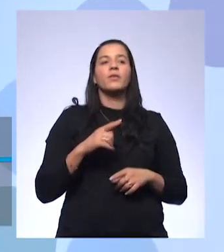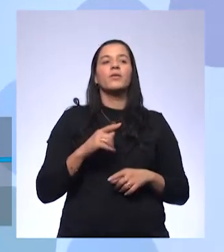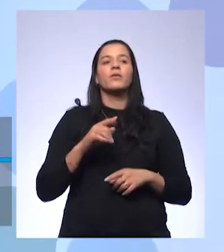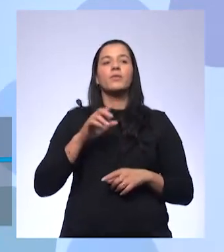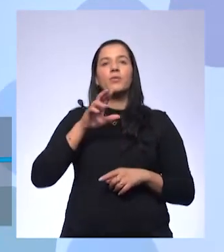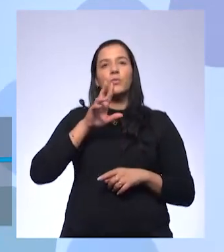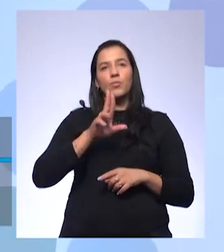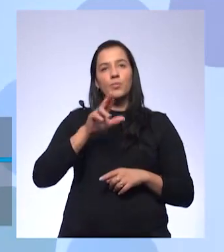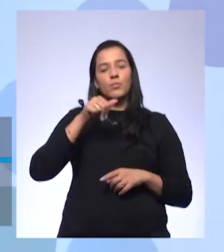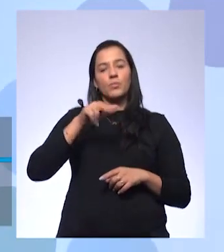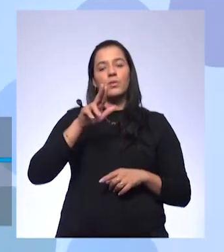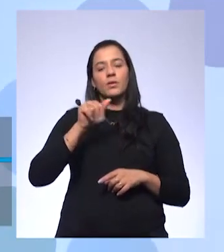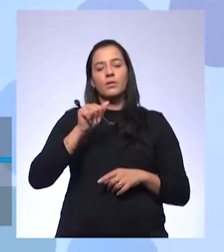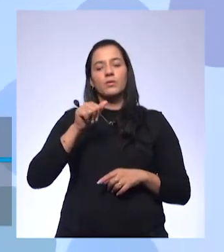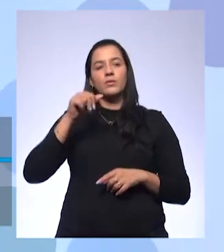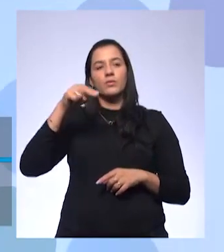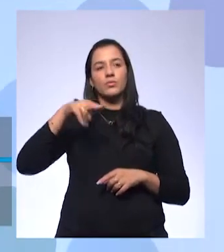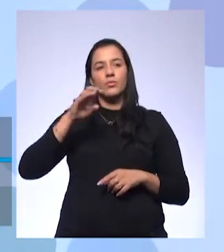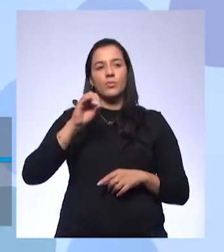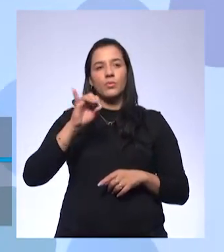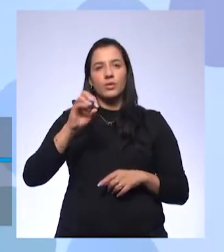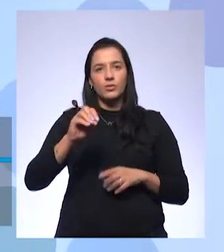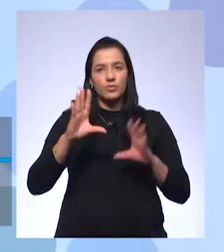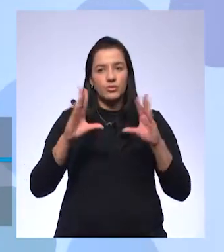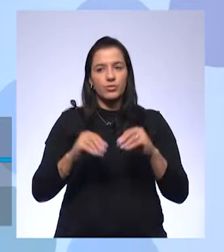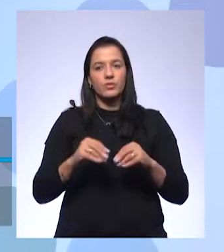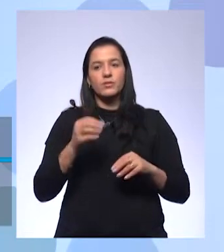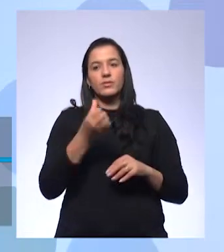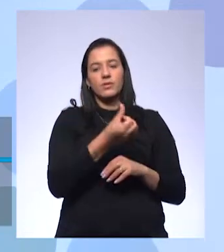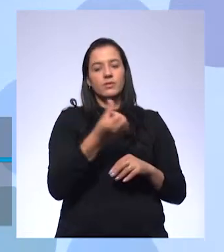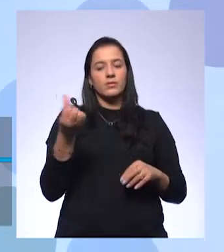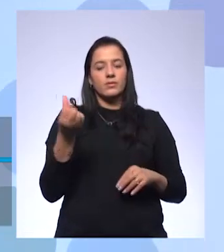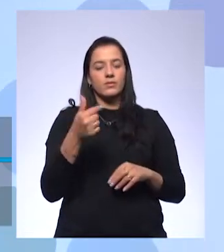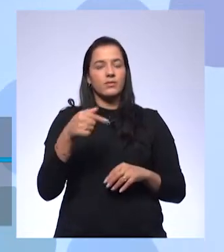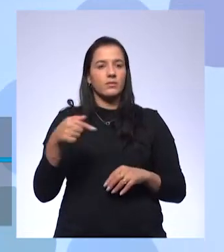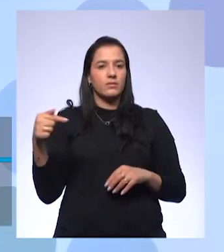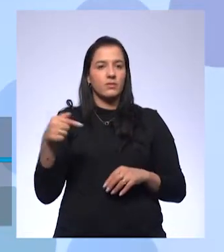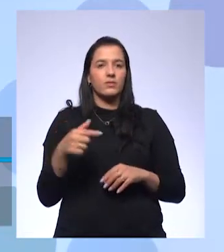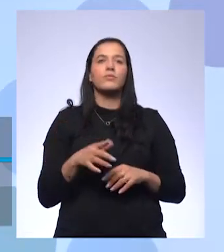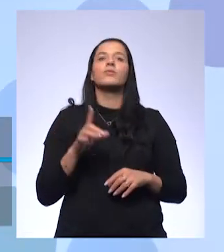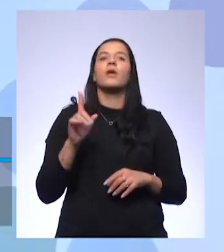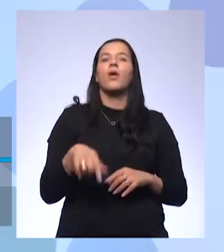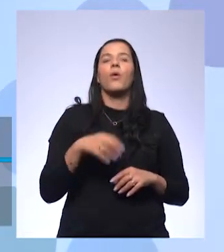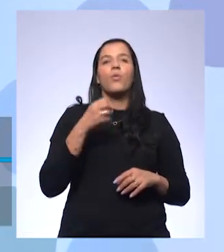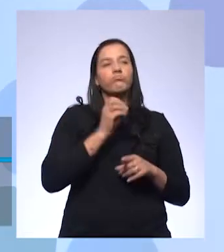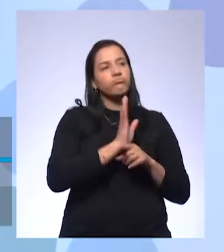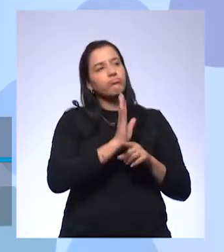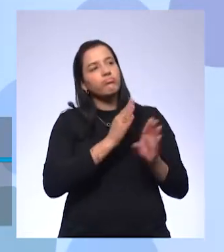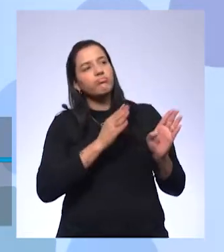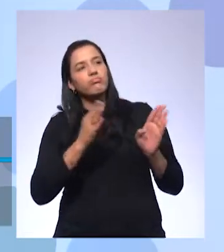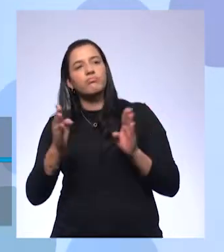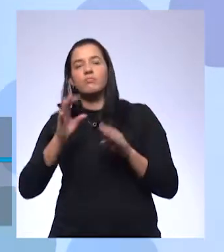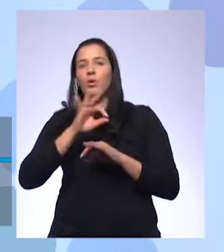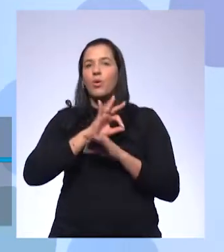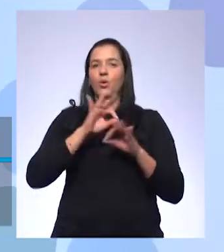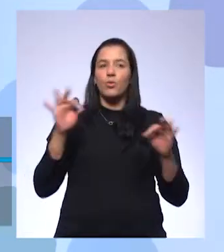Noite em 67. Eu não poderia deixar de passar isso, porque é um documentário maravilhoso e